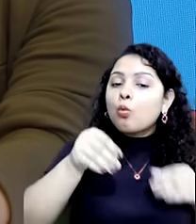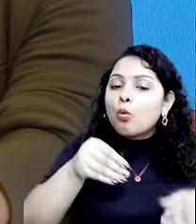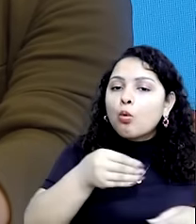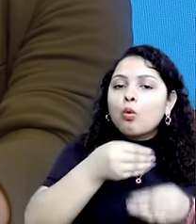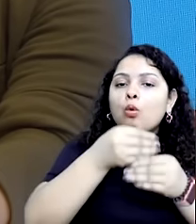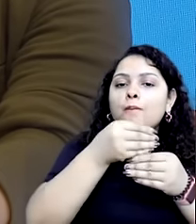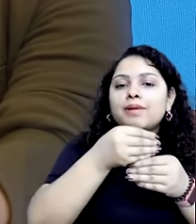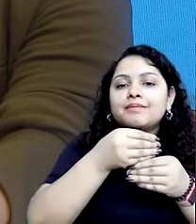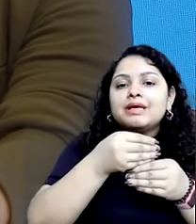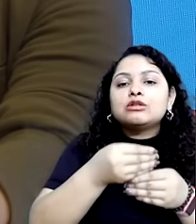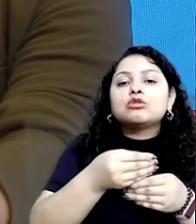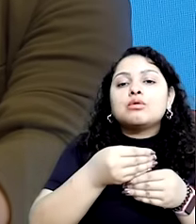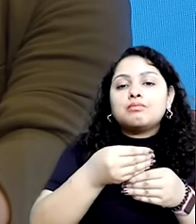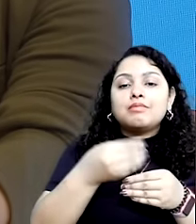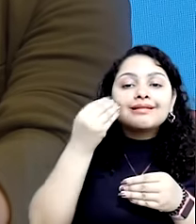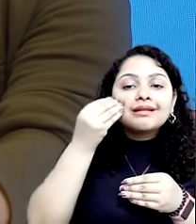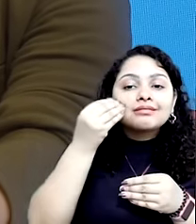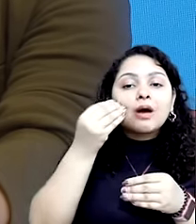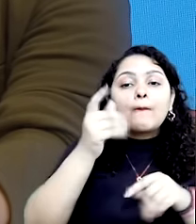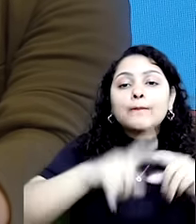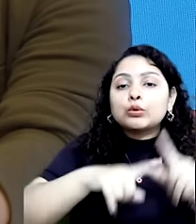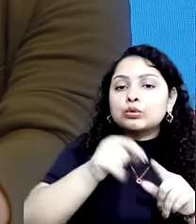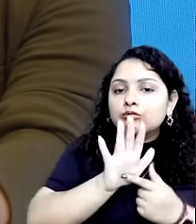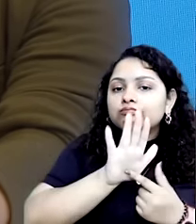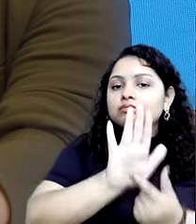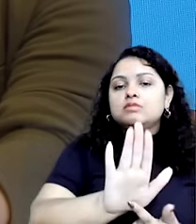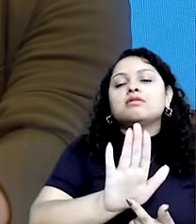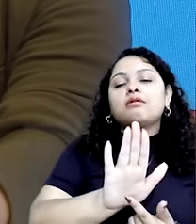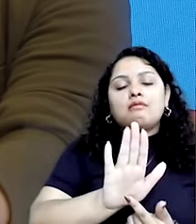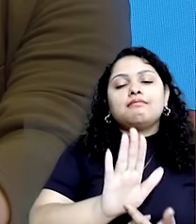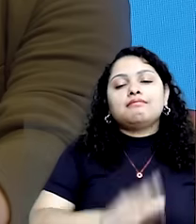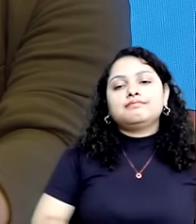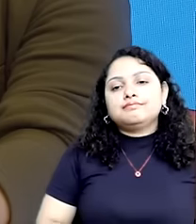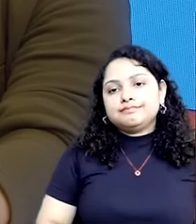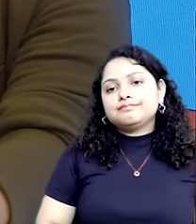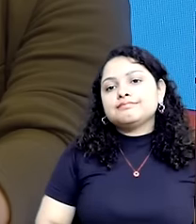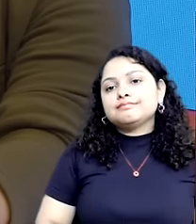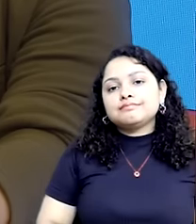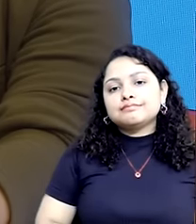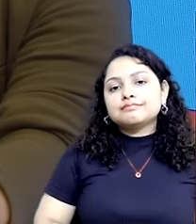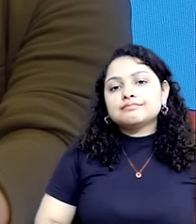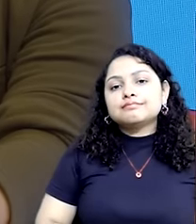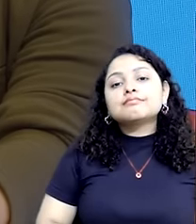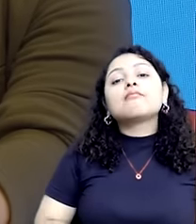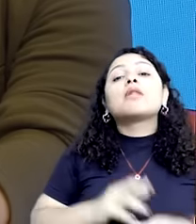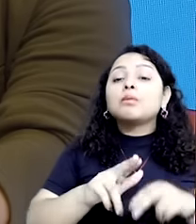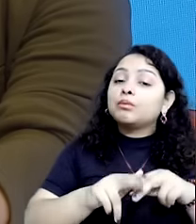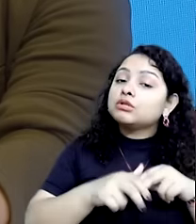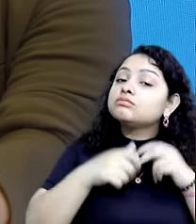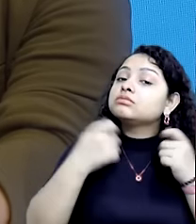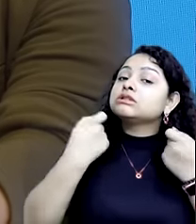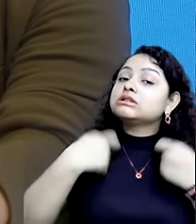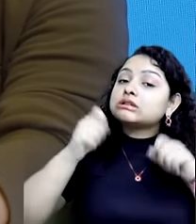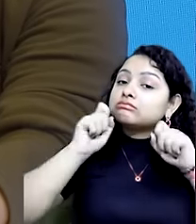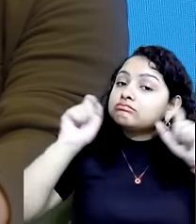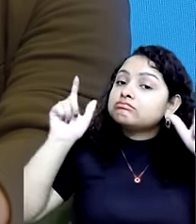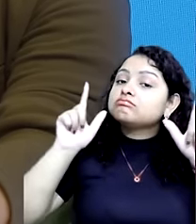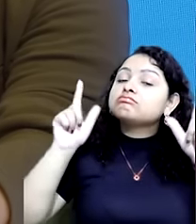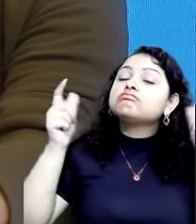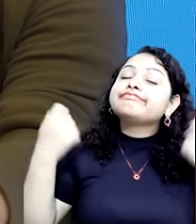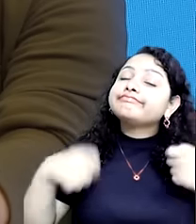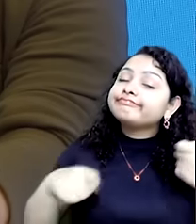aquilo lá mais atrativo ou mostrar o uso mostrar o o funcionamento das coisas então é é essa tensão aí que a gente